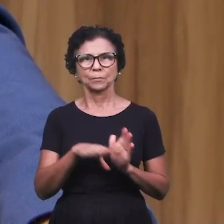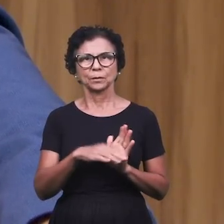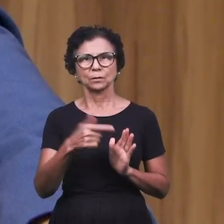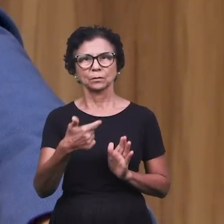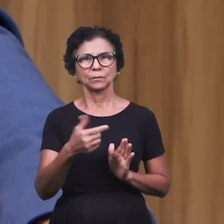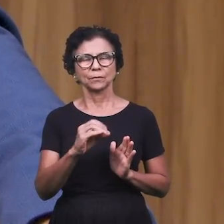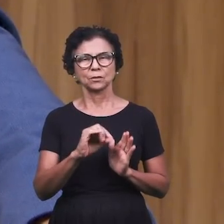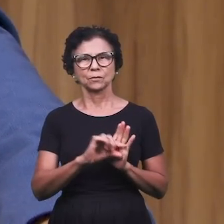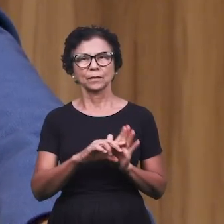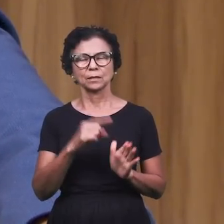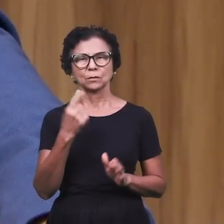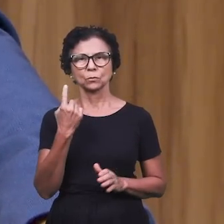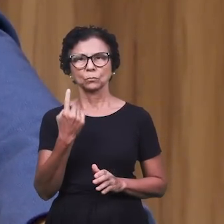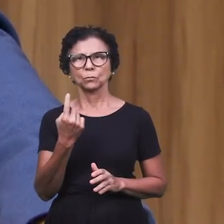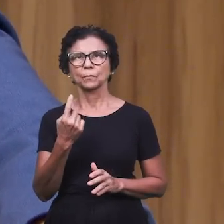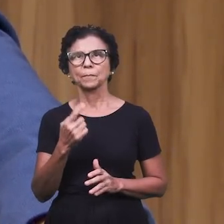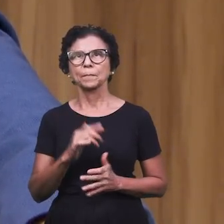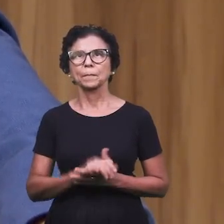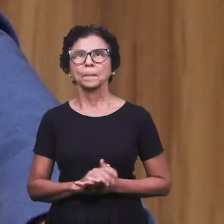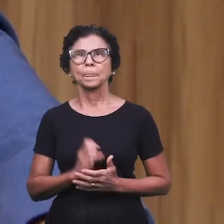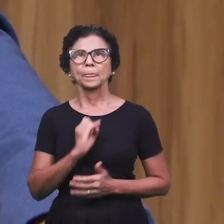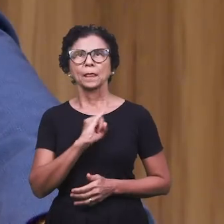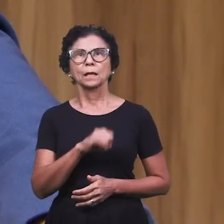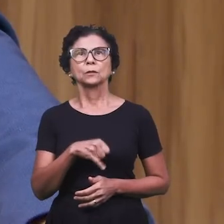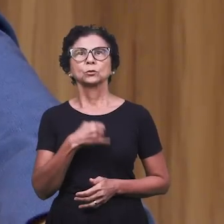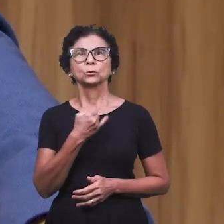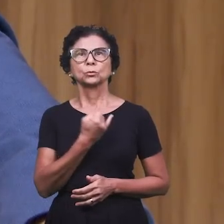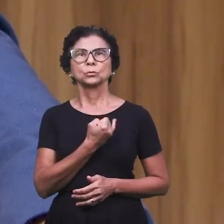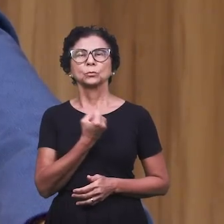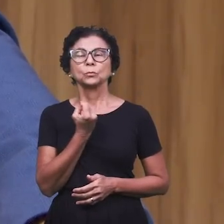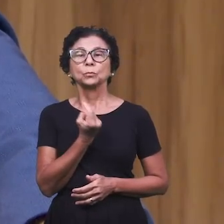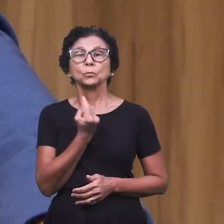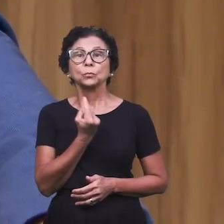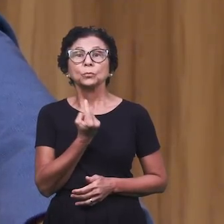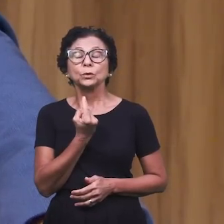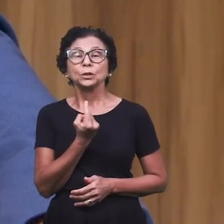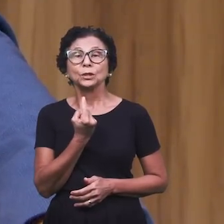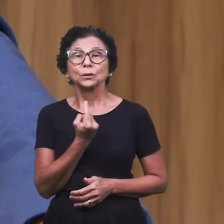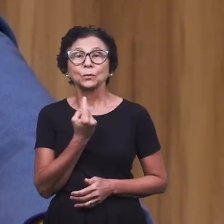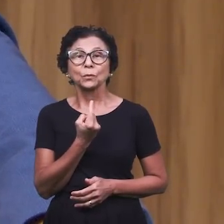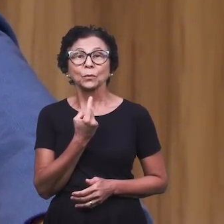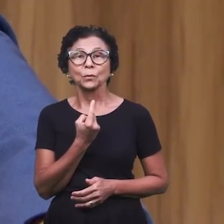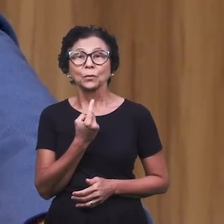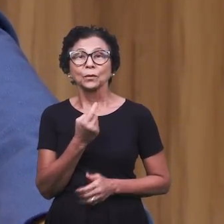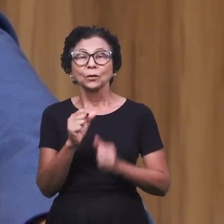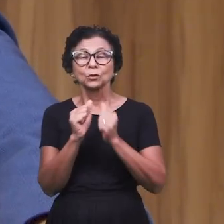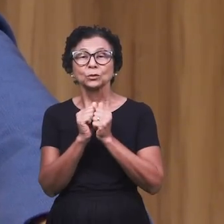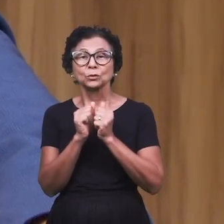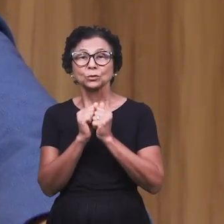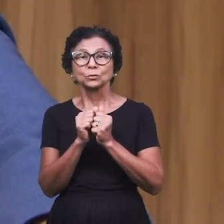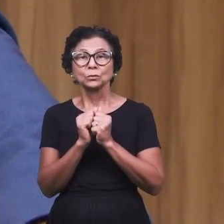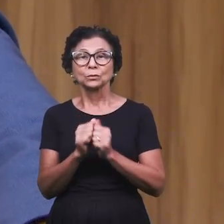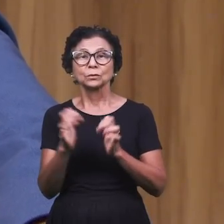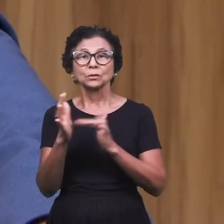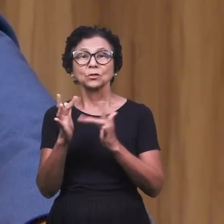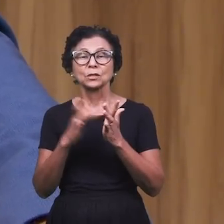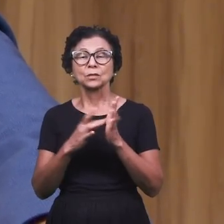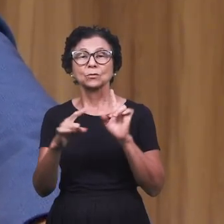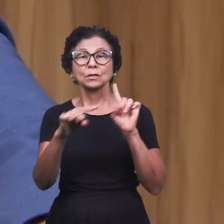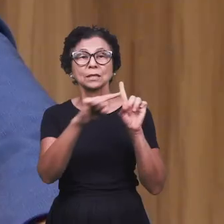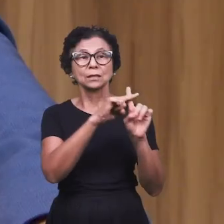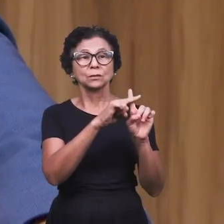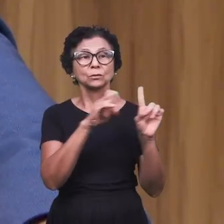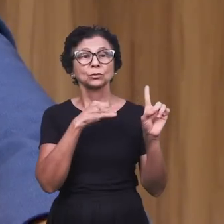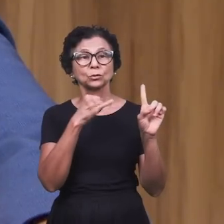único que permaneceu, João foi o único que permaneceu perto de Jesus na cruz. Jesus foi crucificado, os outros apóstolos sumiram. João ficou lá junto